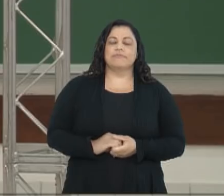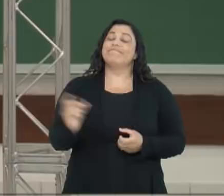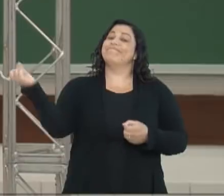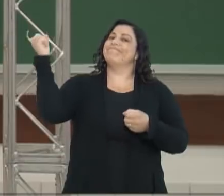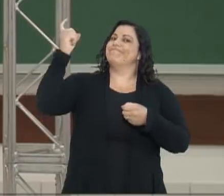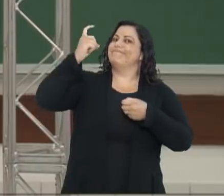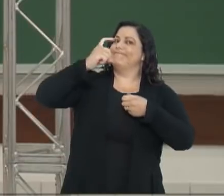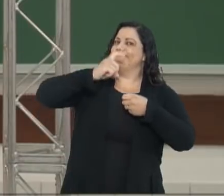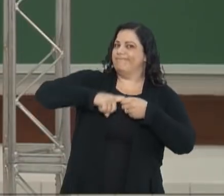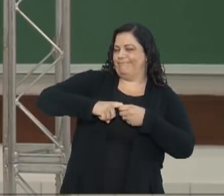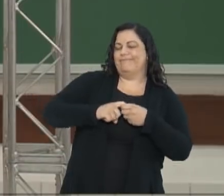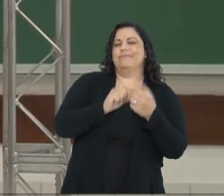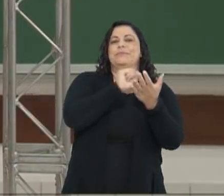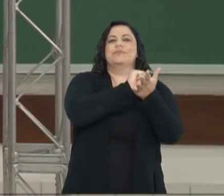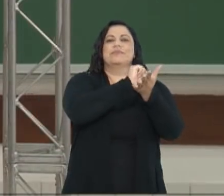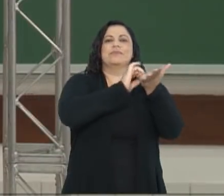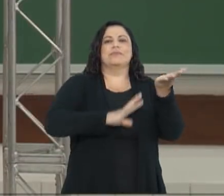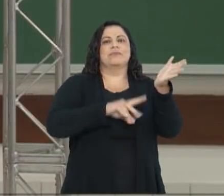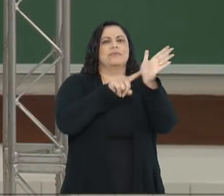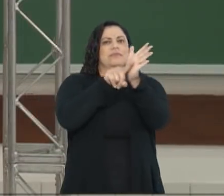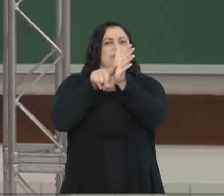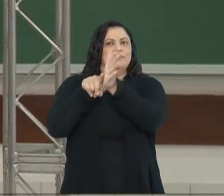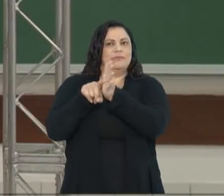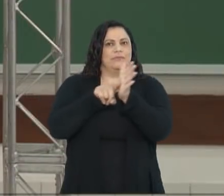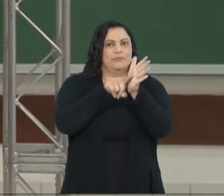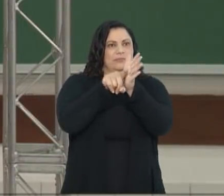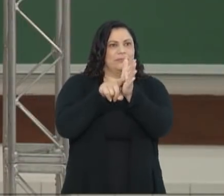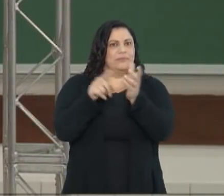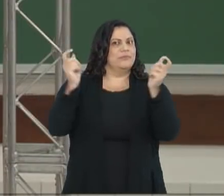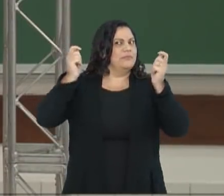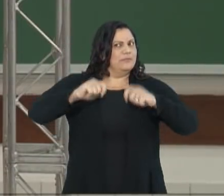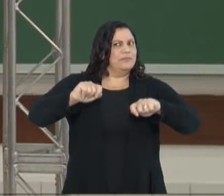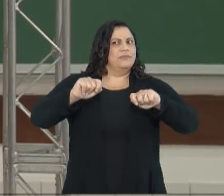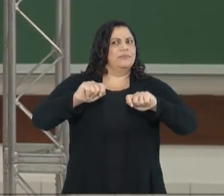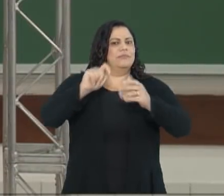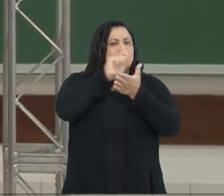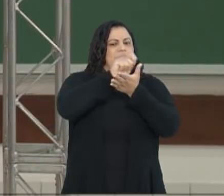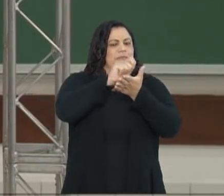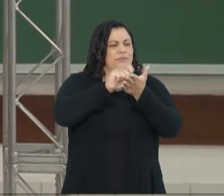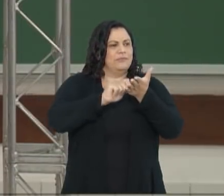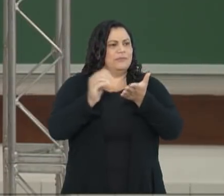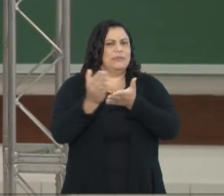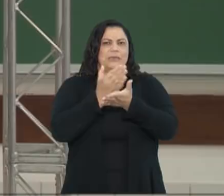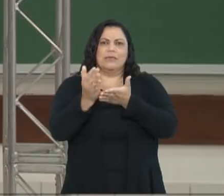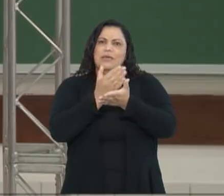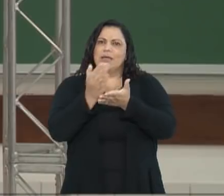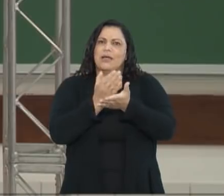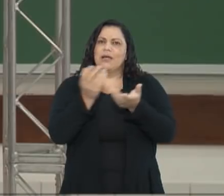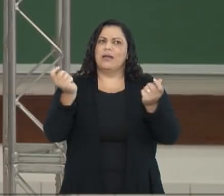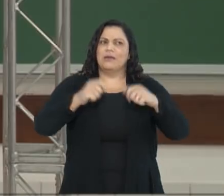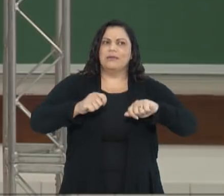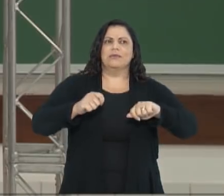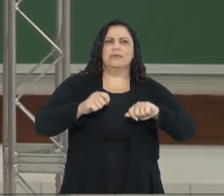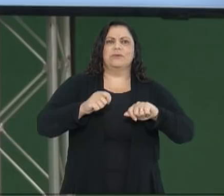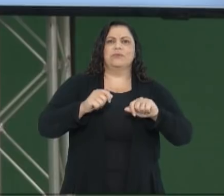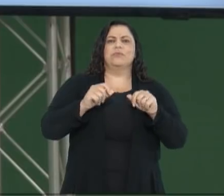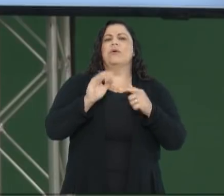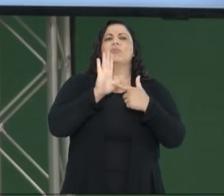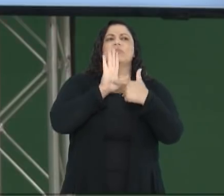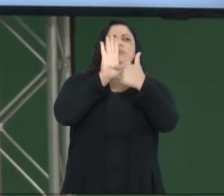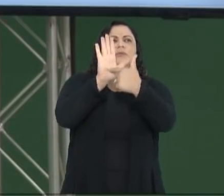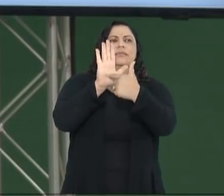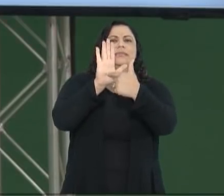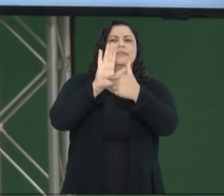voltamos ali com a atividade da pesquisa que vocês devem ter registrado lá no caderno. Vocês vão realizar e depois postar lá no aplicativo,